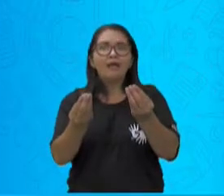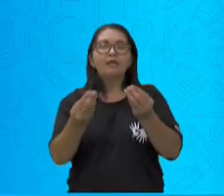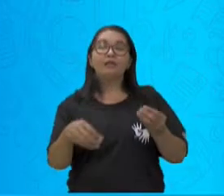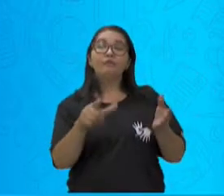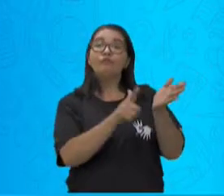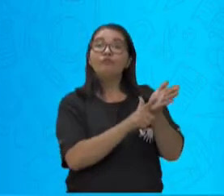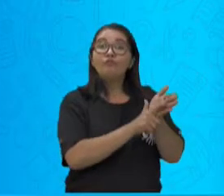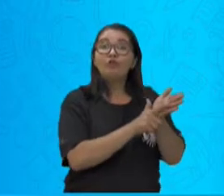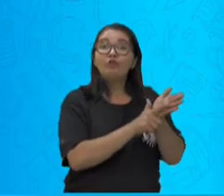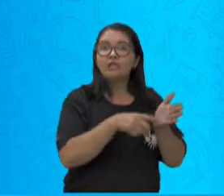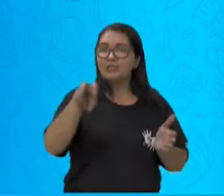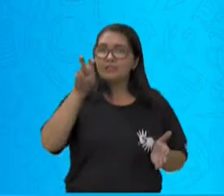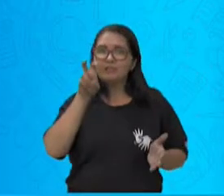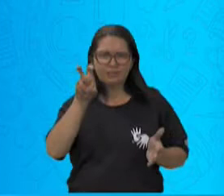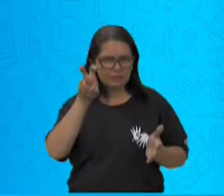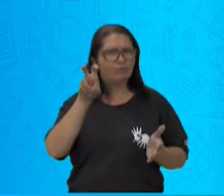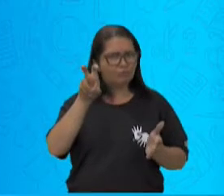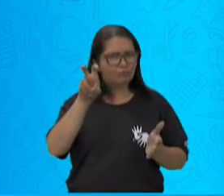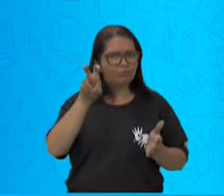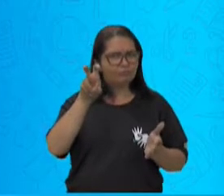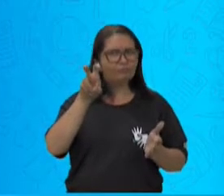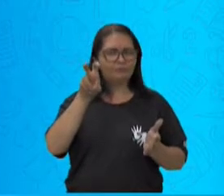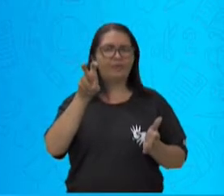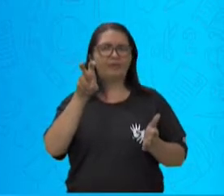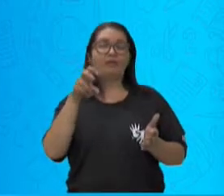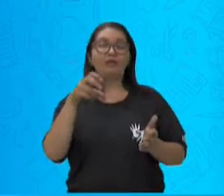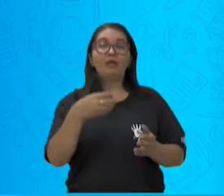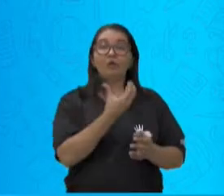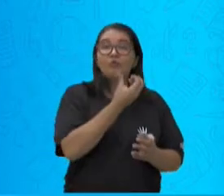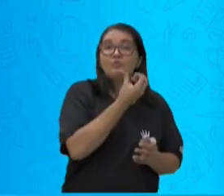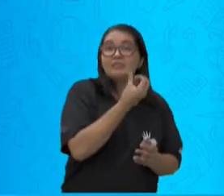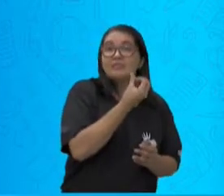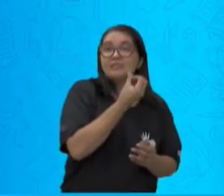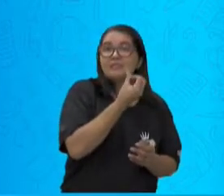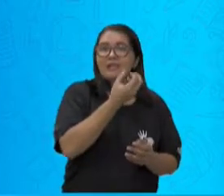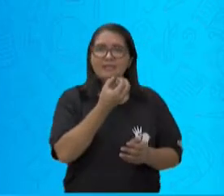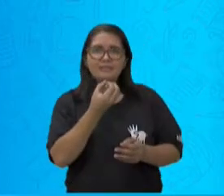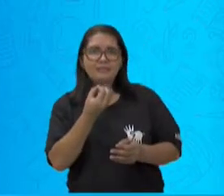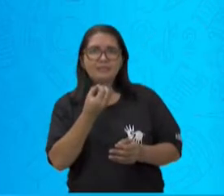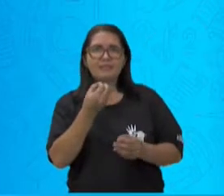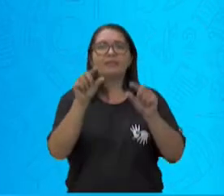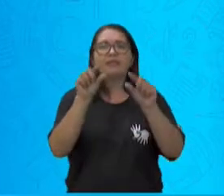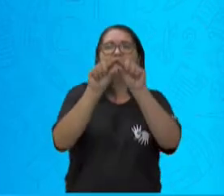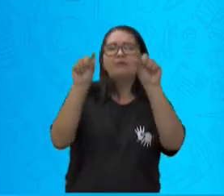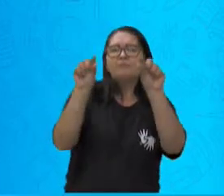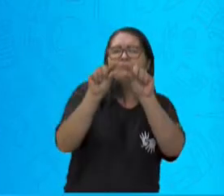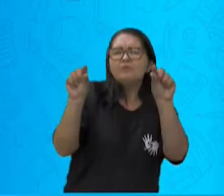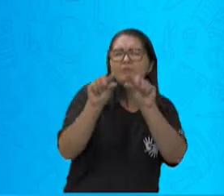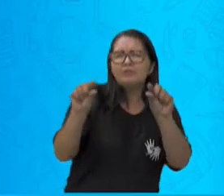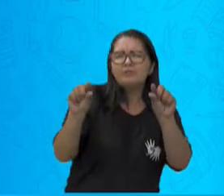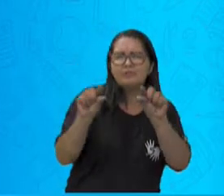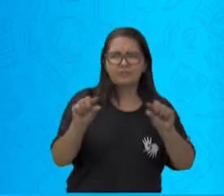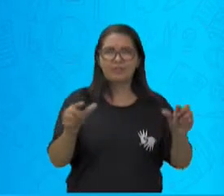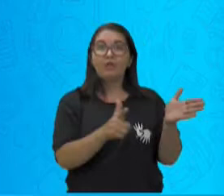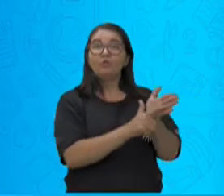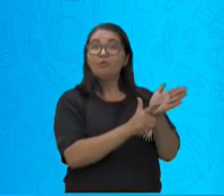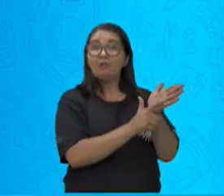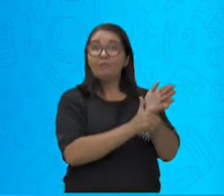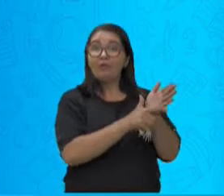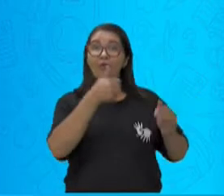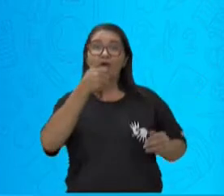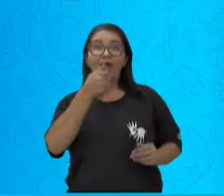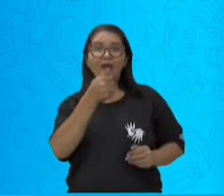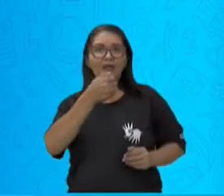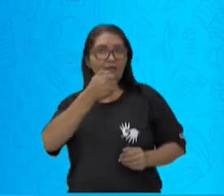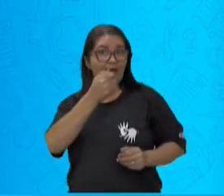vias, ocupando no máximo 60 linhas de uma folha de papel sulfite do tamanho